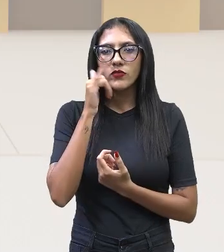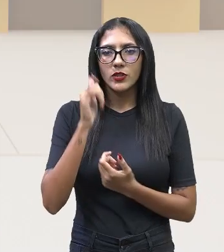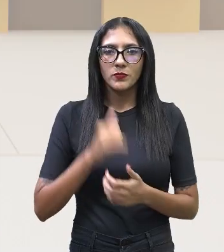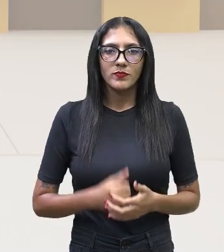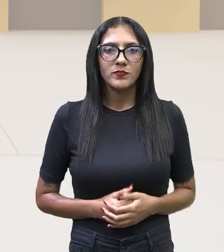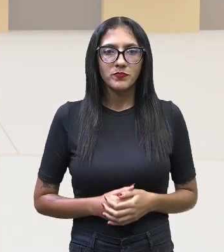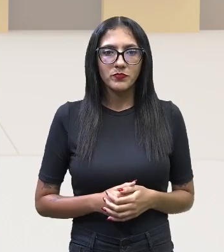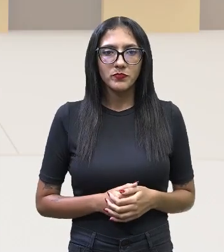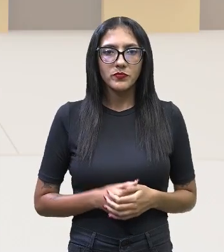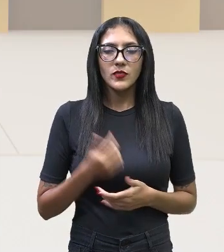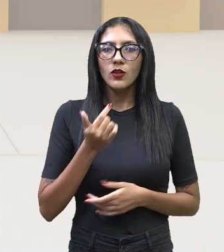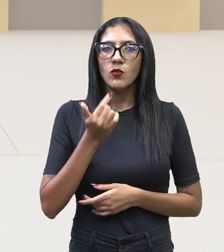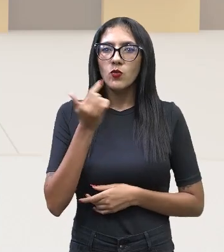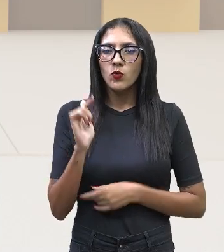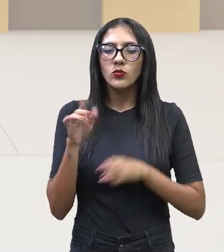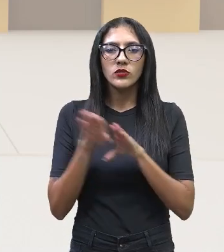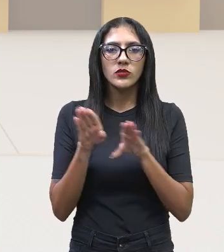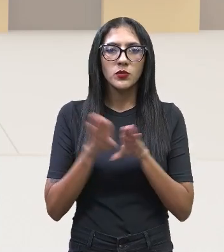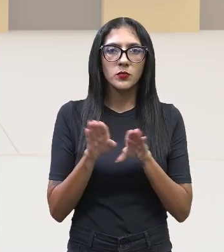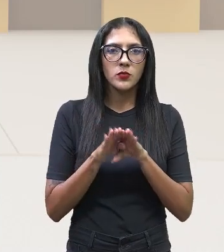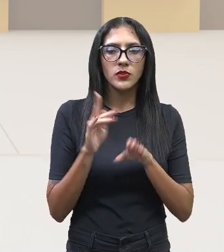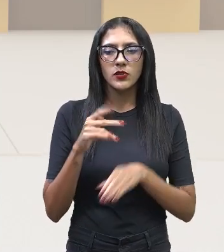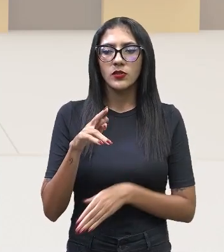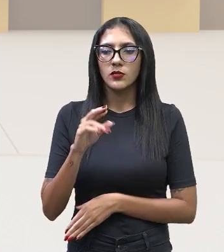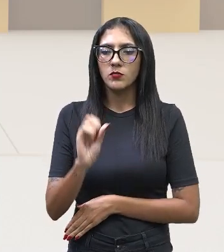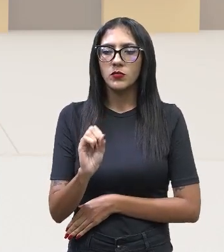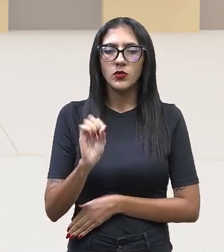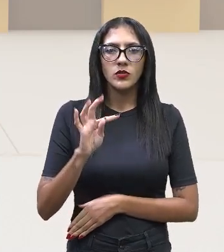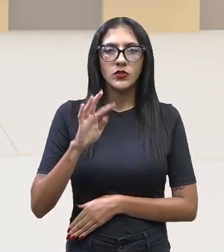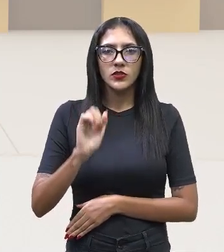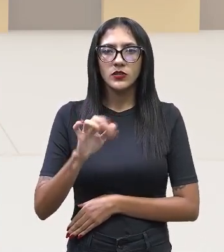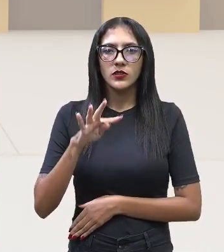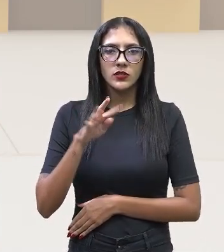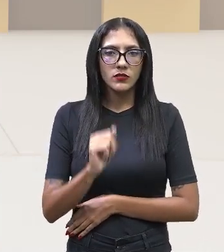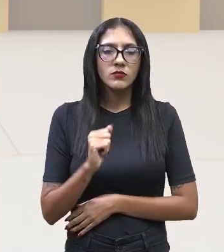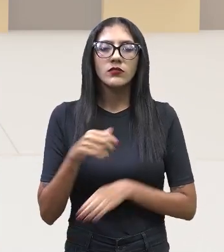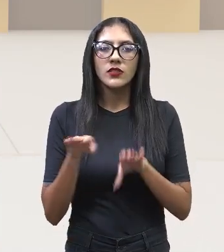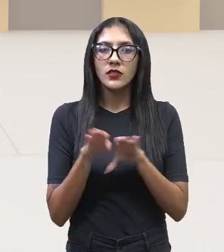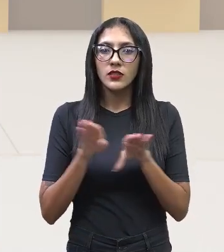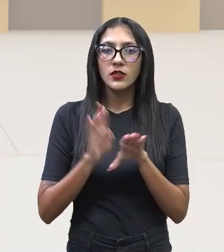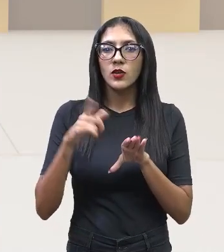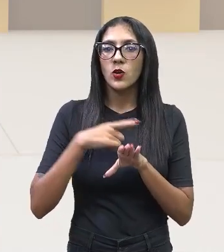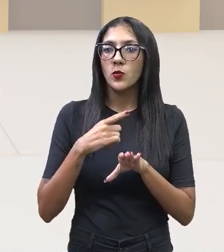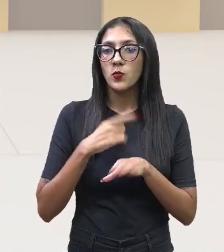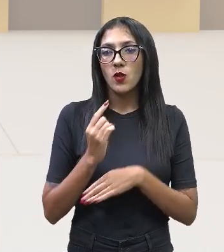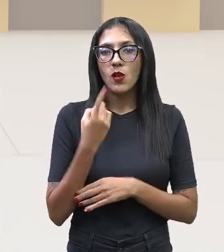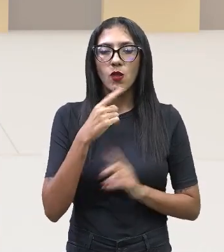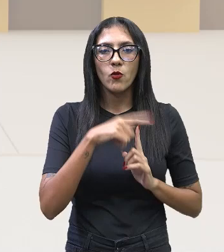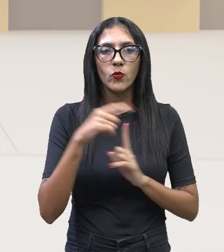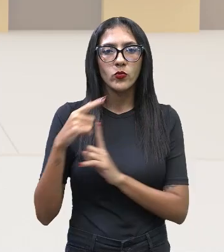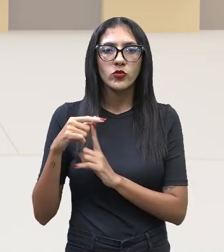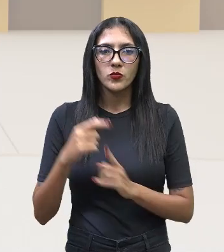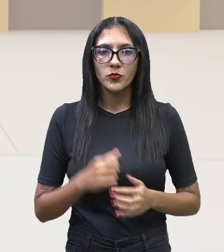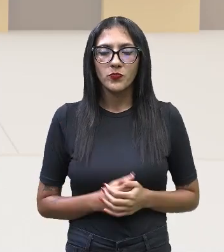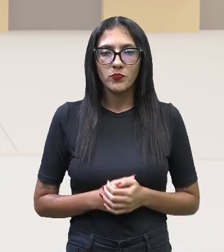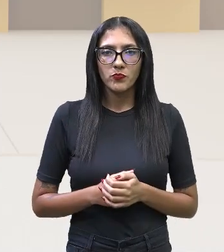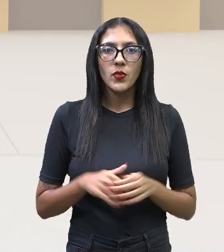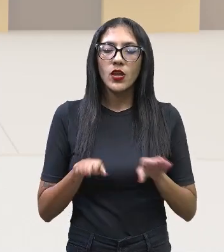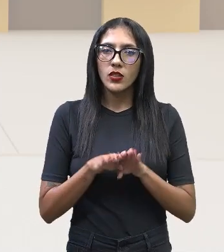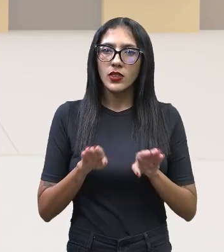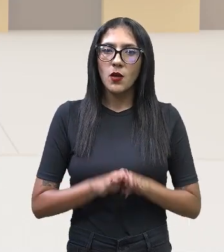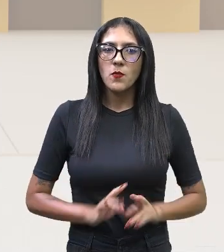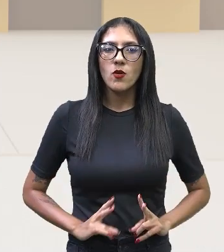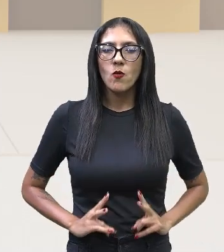muito comum é o câncer de próstata também, não é isso? Isso, câncer de próstata também, ele é uma